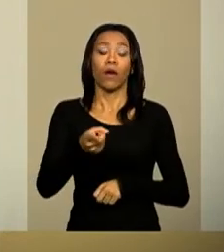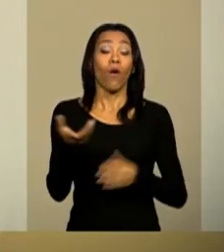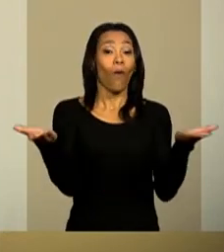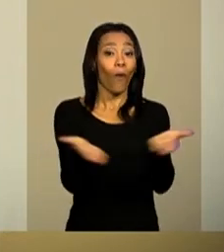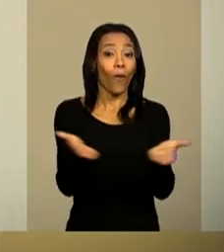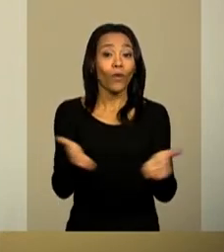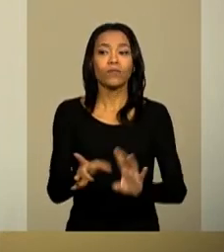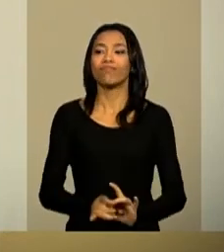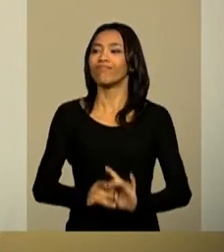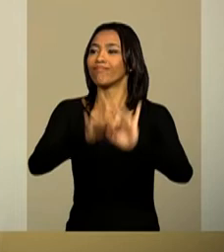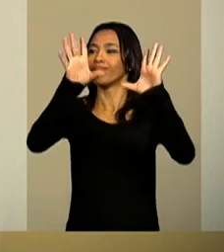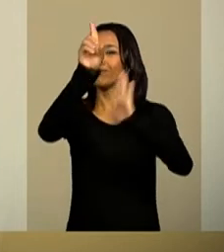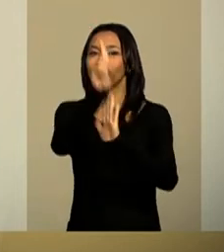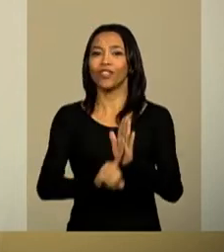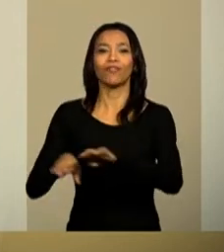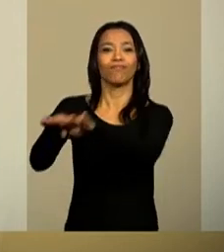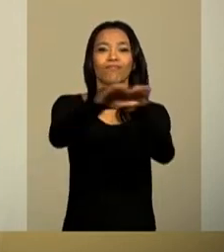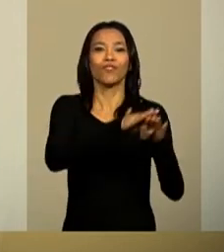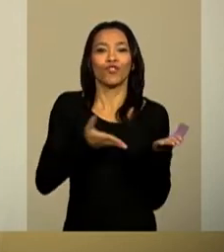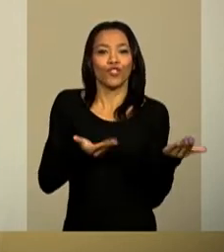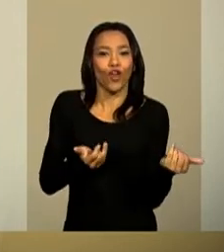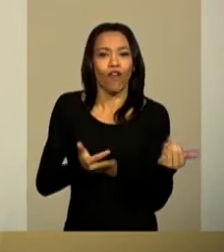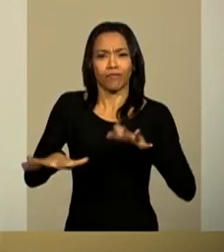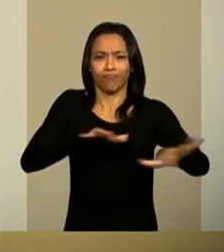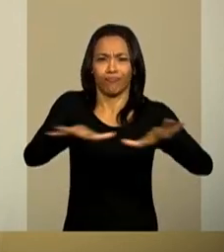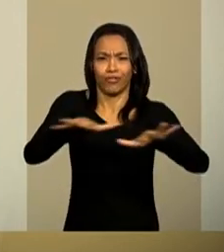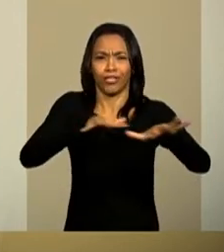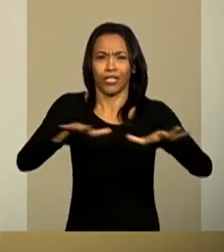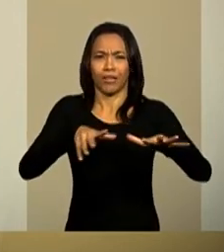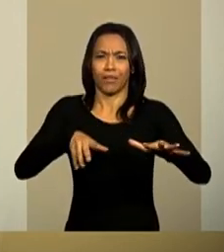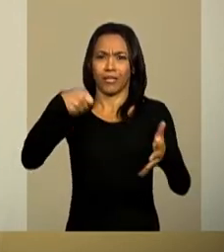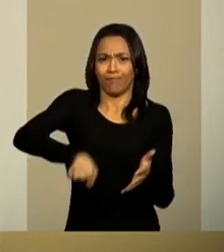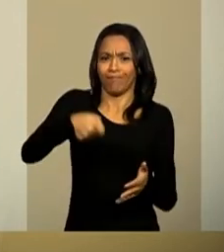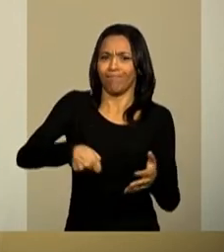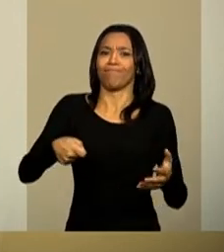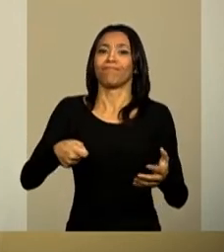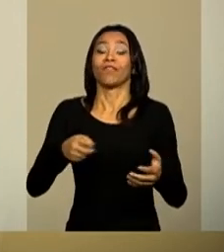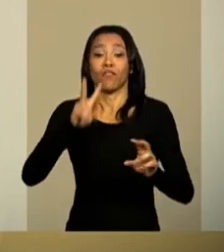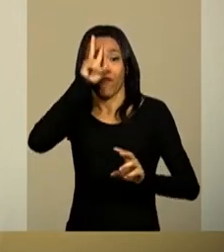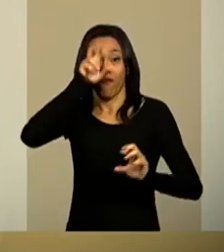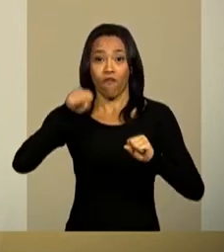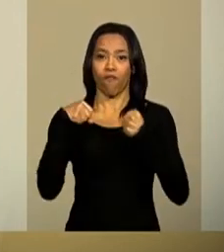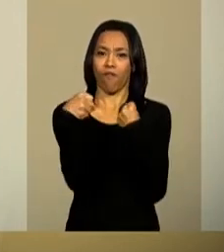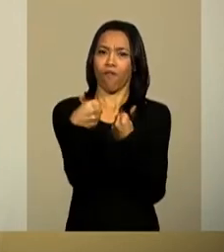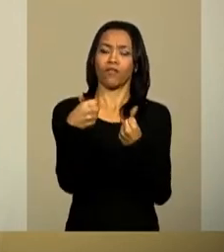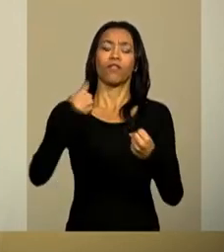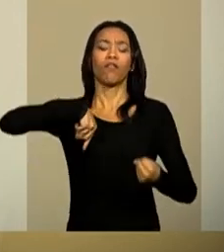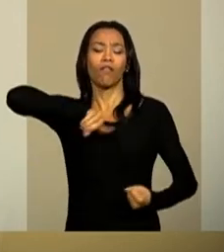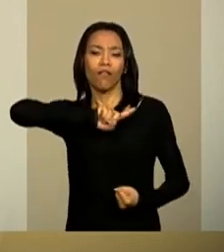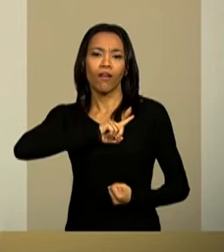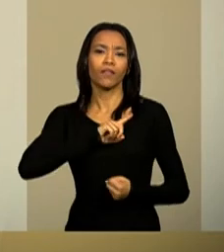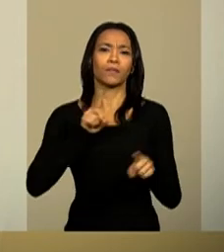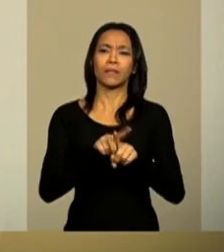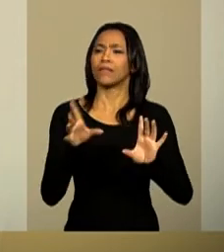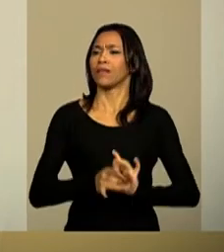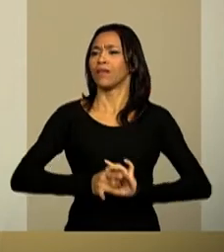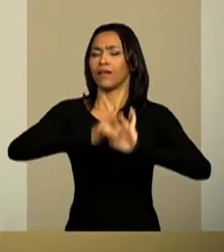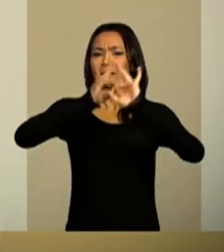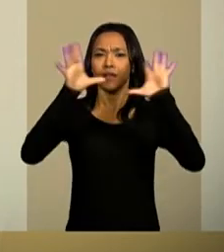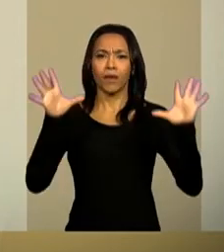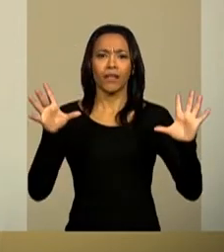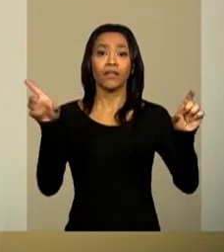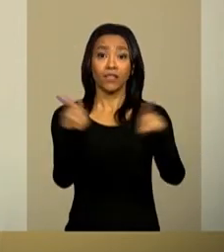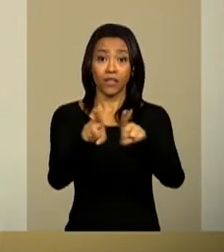uma democracia jovem, dinâmica e pujante. Desfrutamos da mais absoluta liberdade